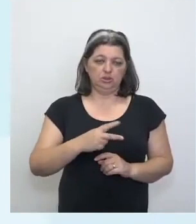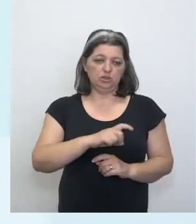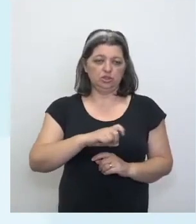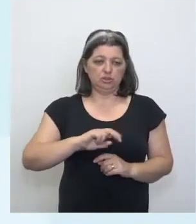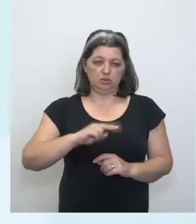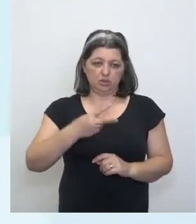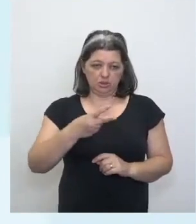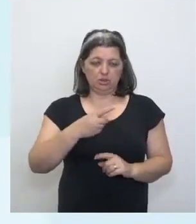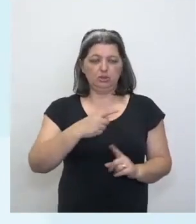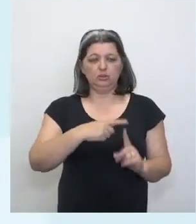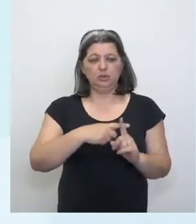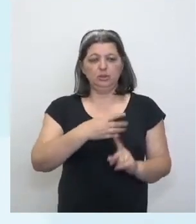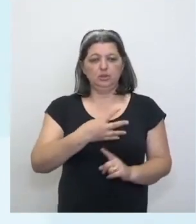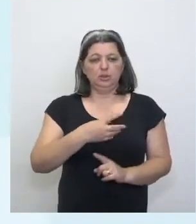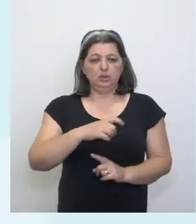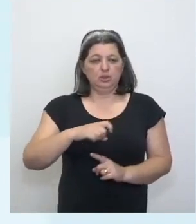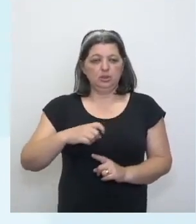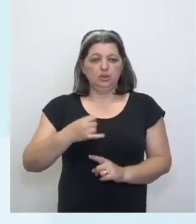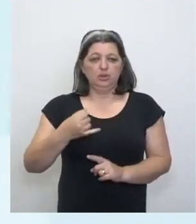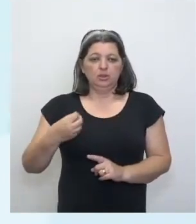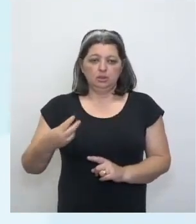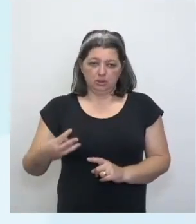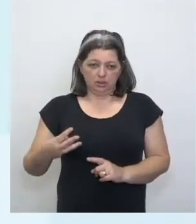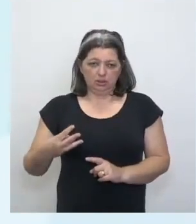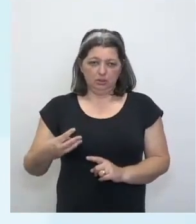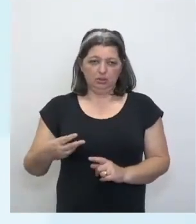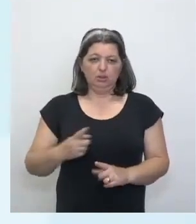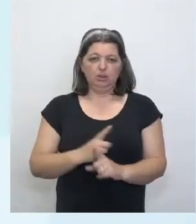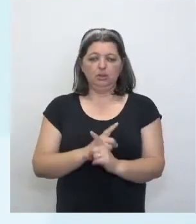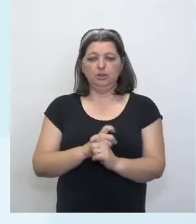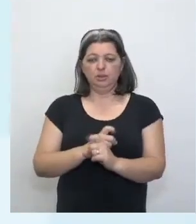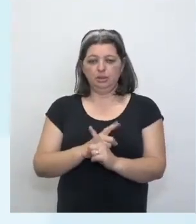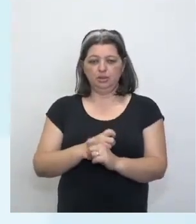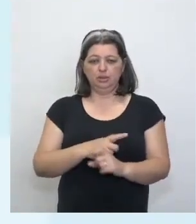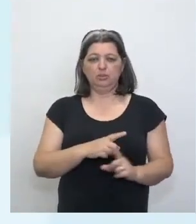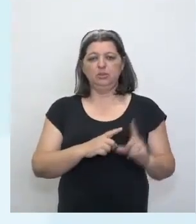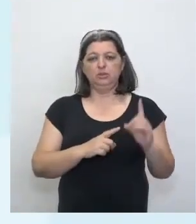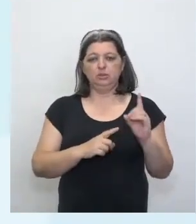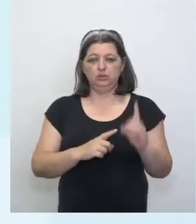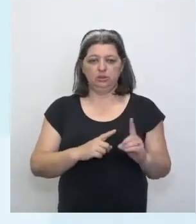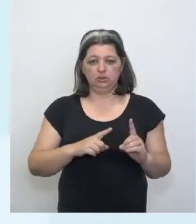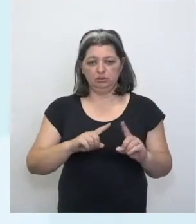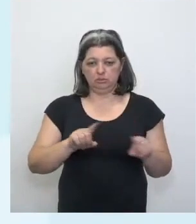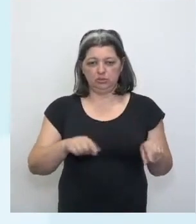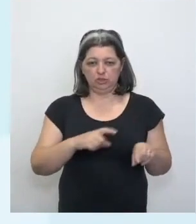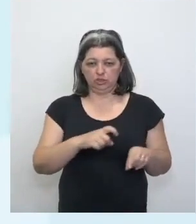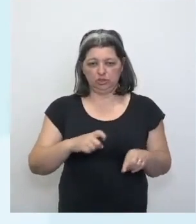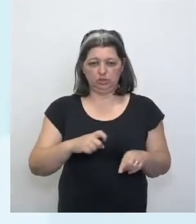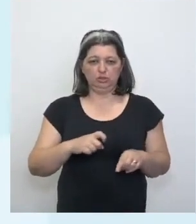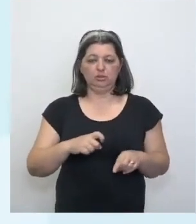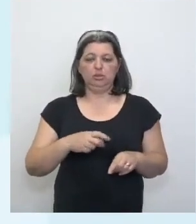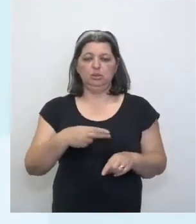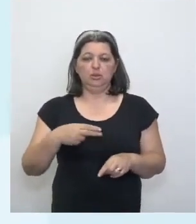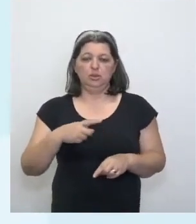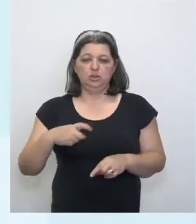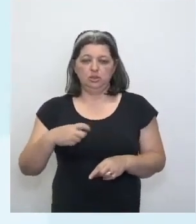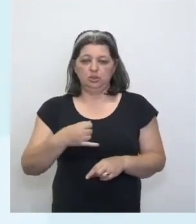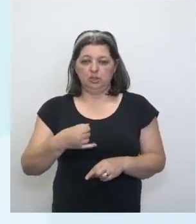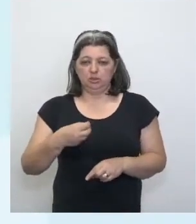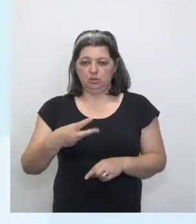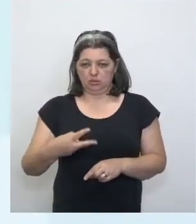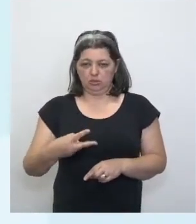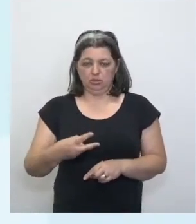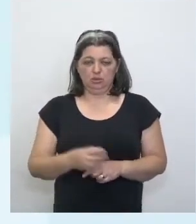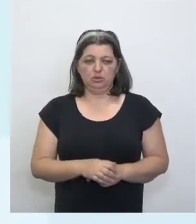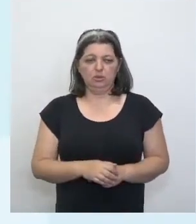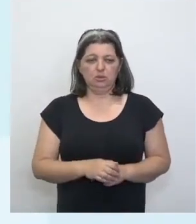mais 4x menos 3, pelo binômio d de x, x menos 2, e encontre os valores de q de x e r de x.